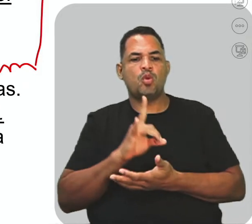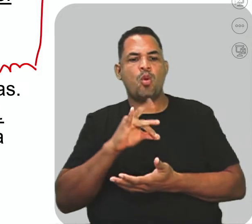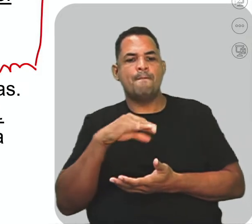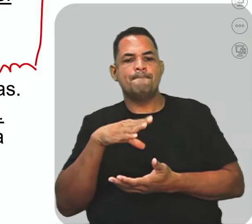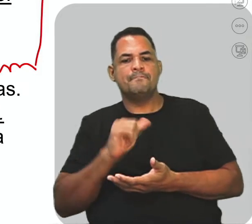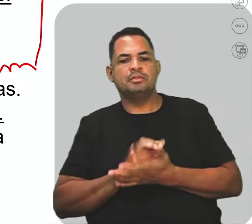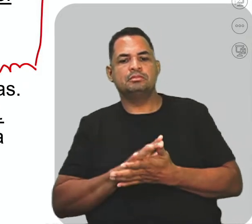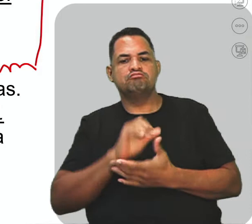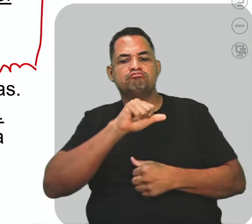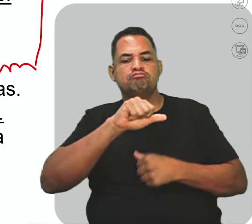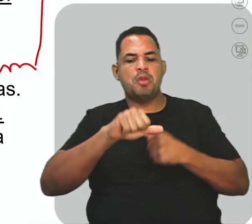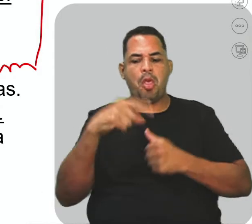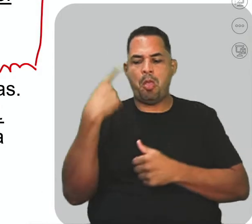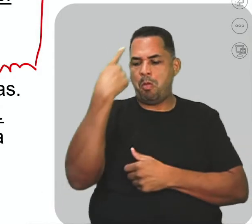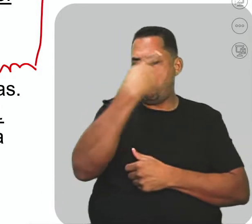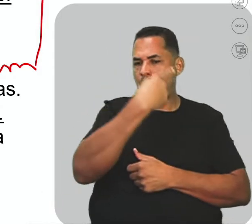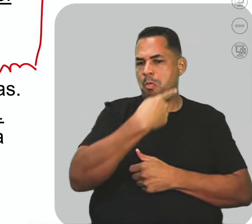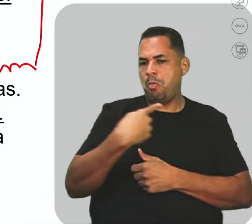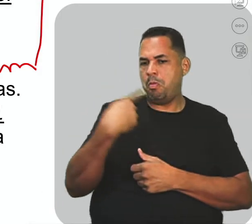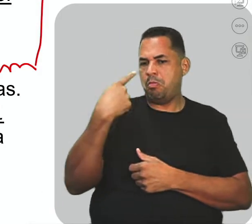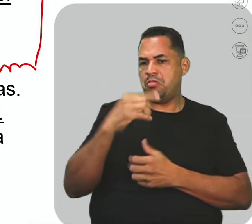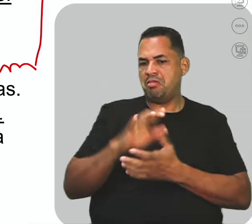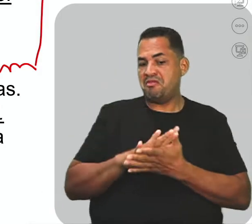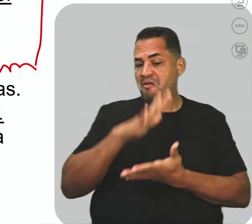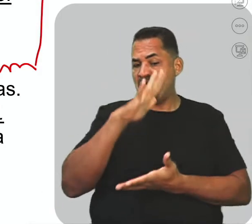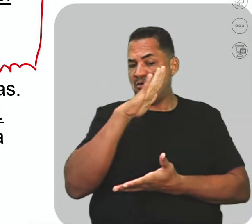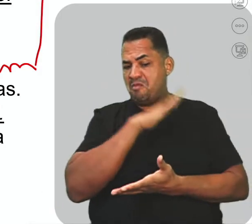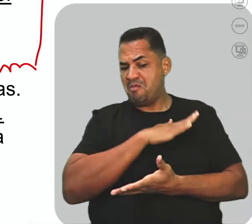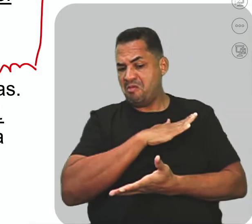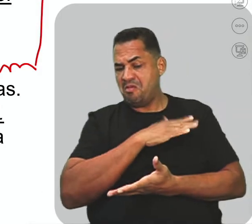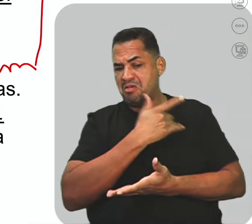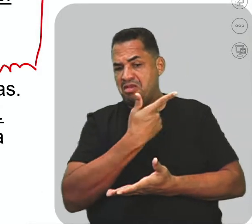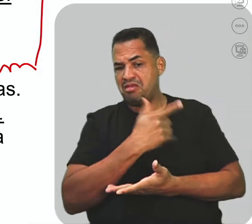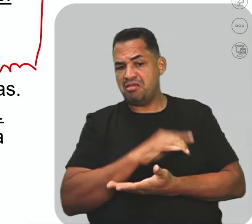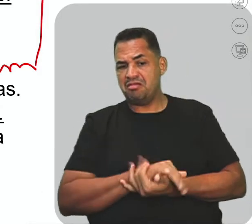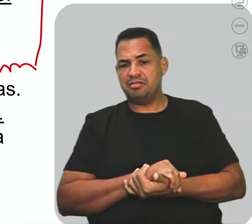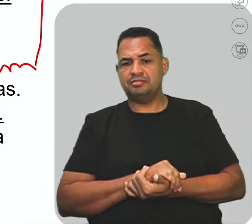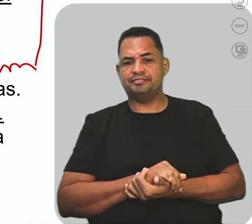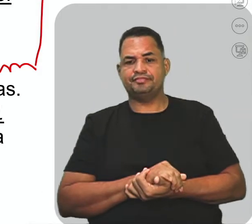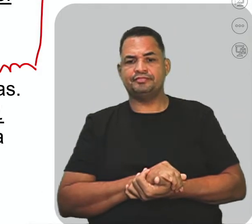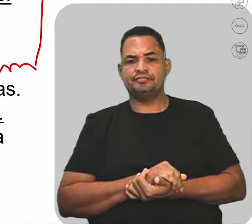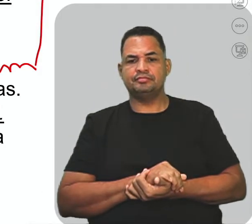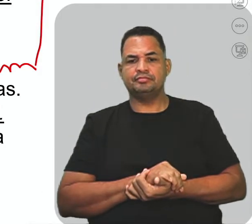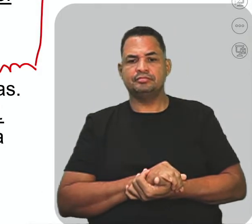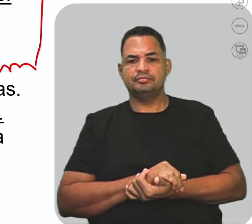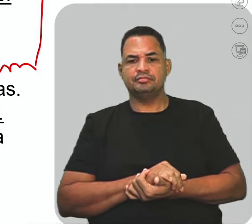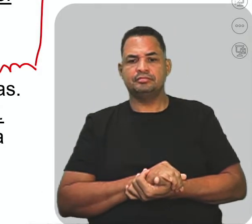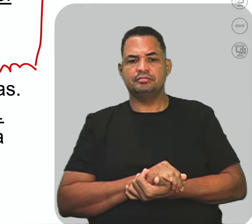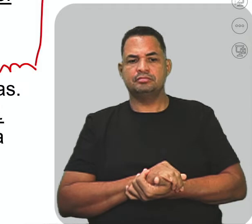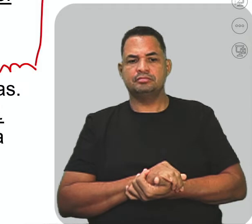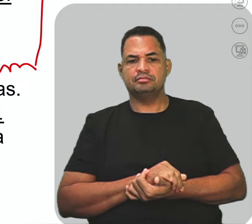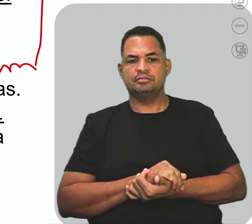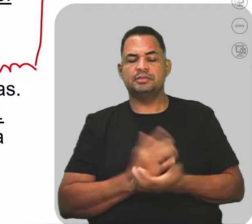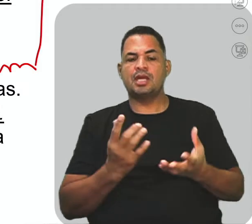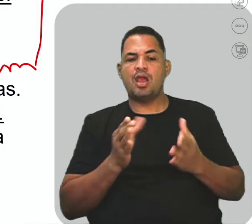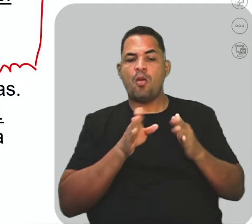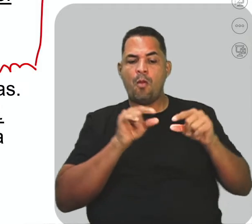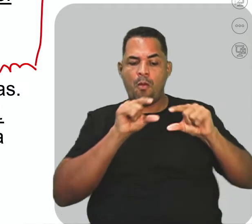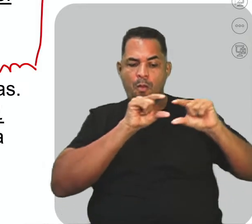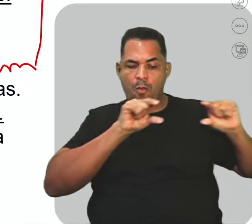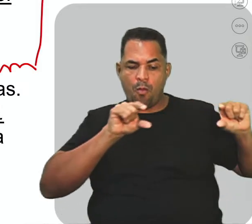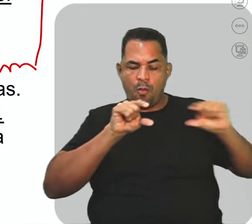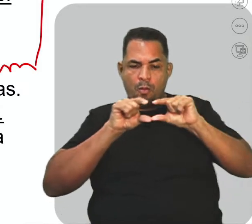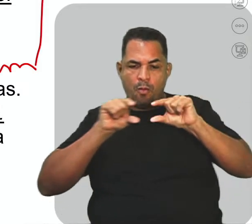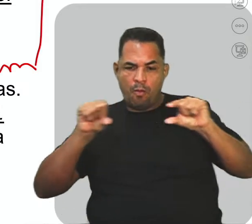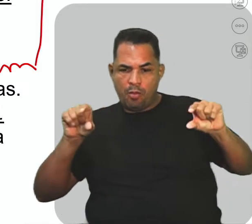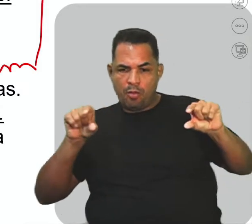mudou sua aparência e se deu mal. Ok, então nós temos aqui um período, né? Uma classificação